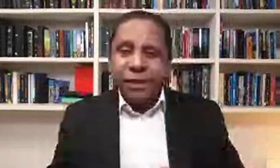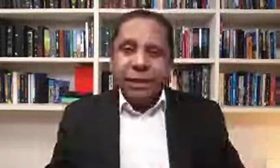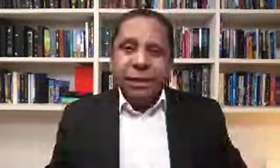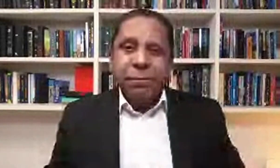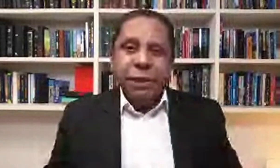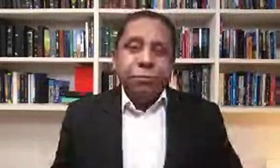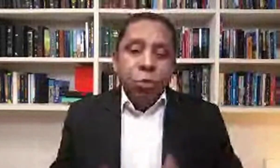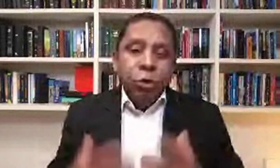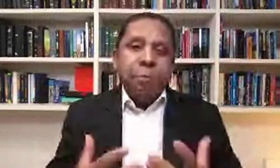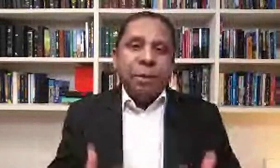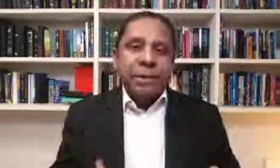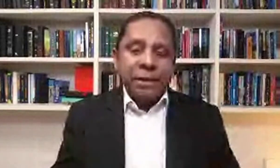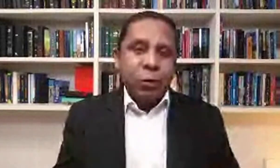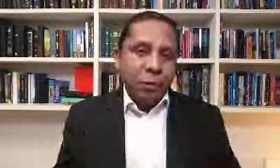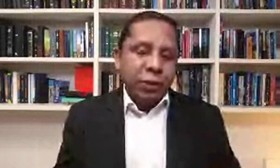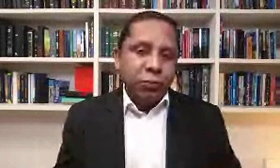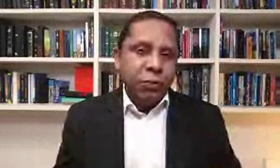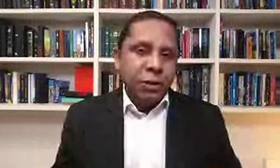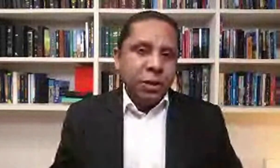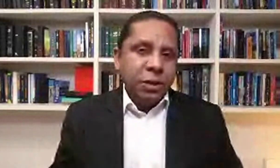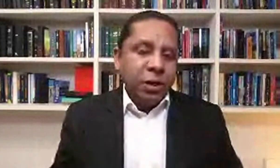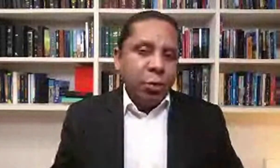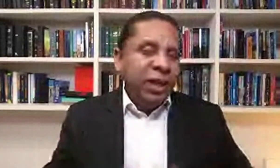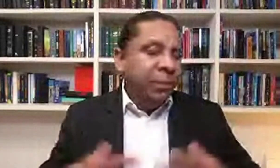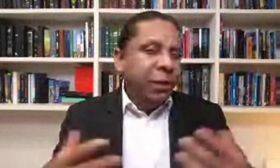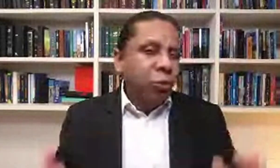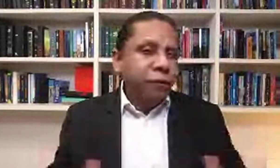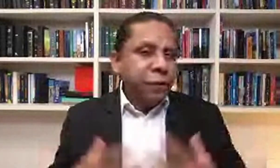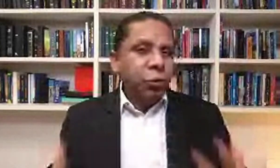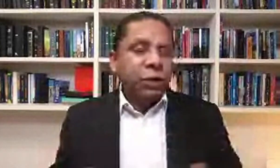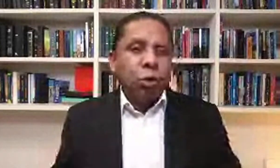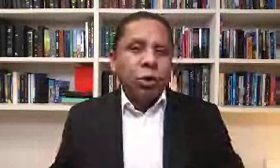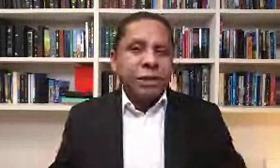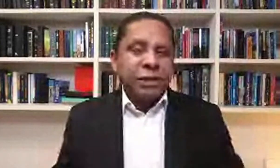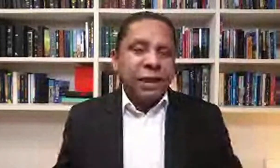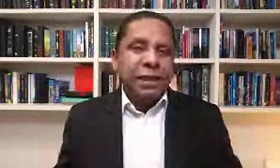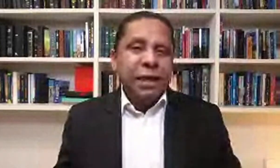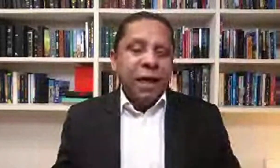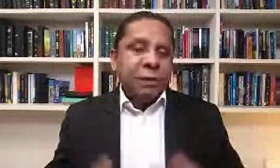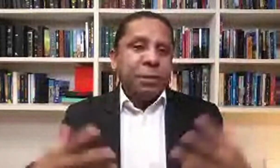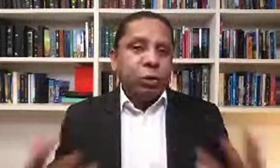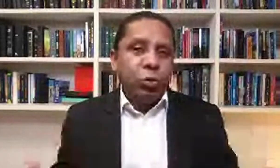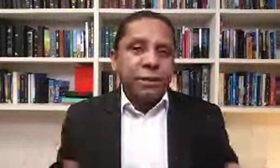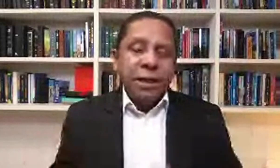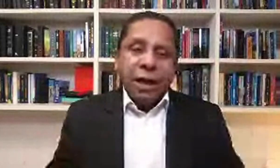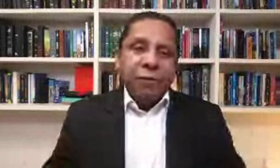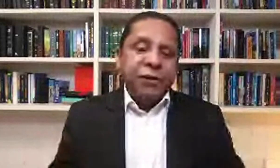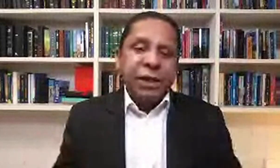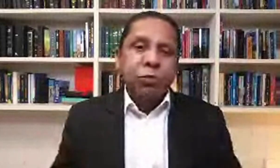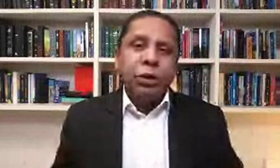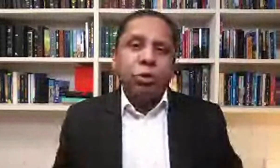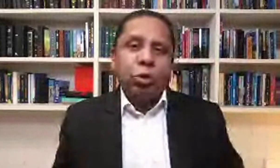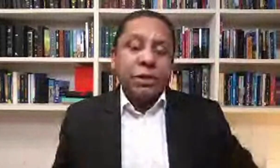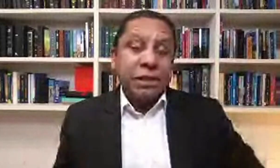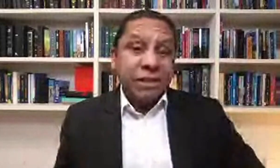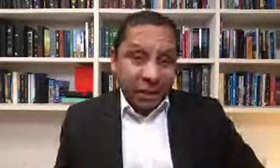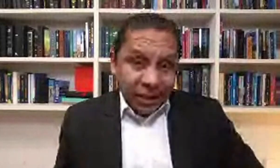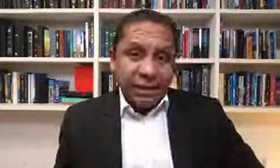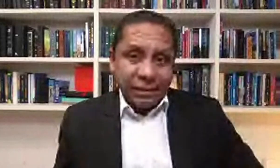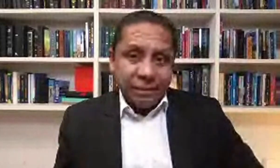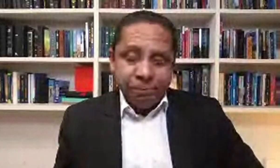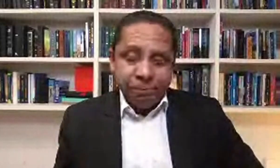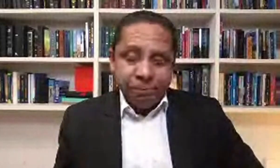conturbado e de muita perseguição mesmo. O inimigo fez muitas coisas ali, as pessoas fizeram muitas